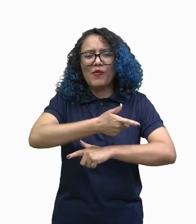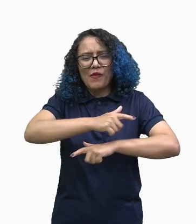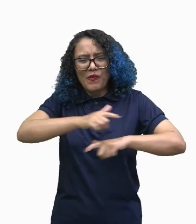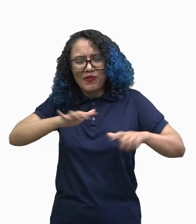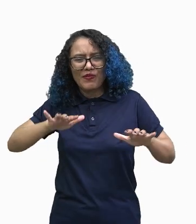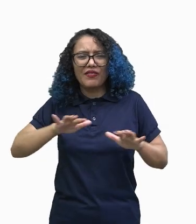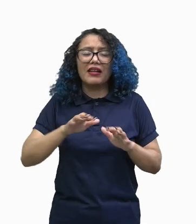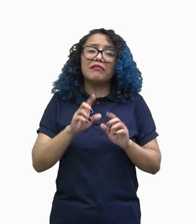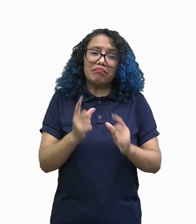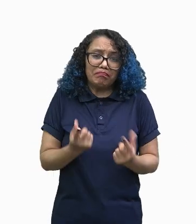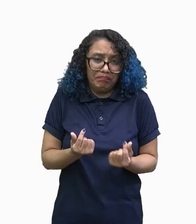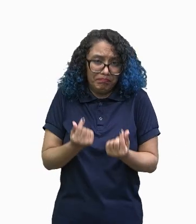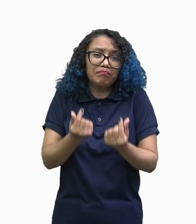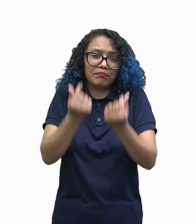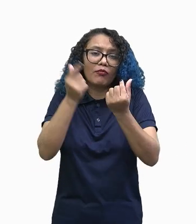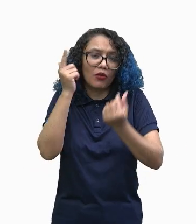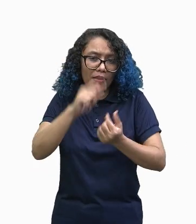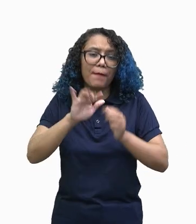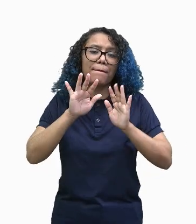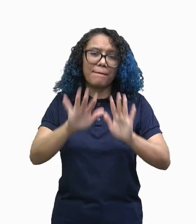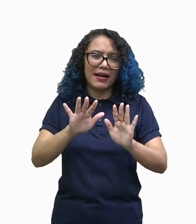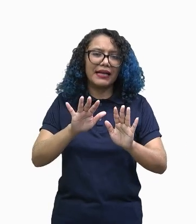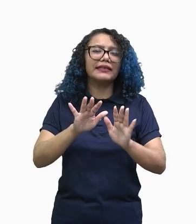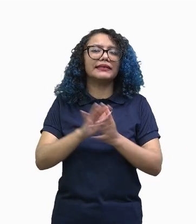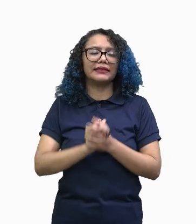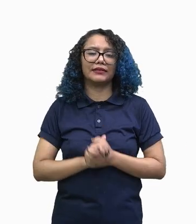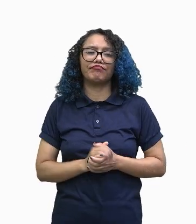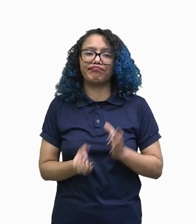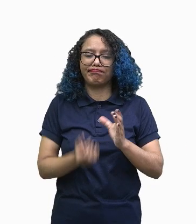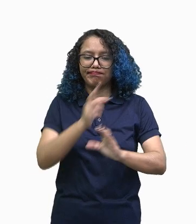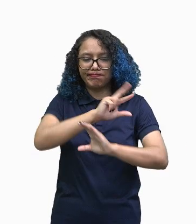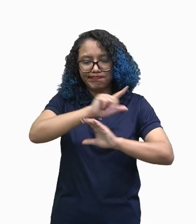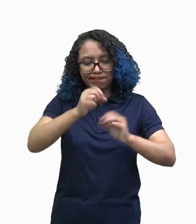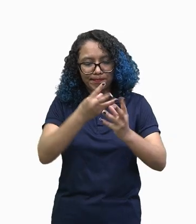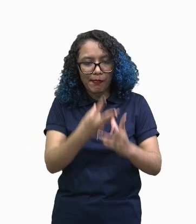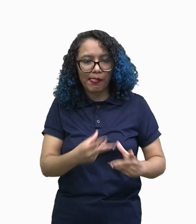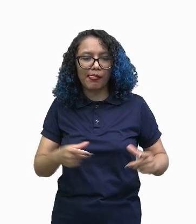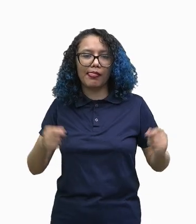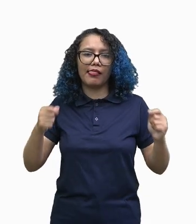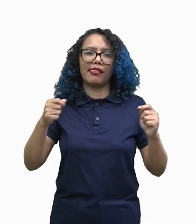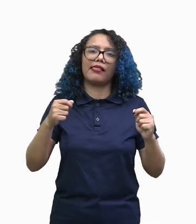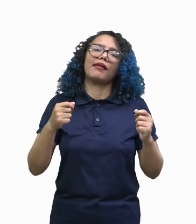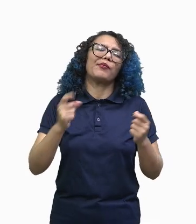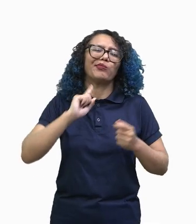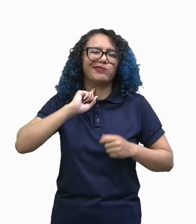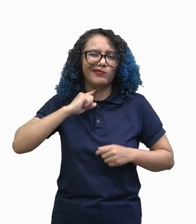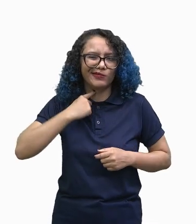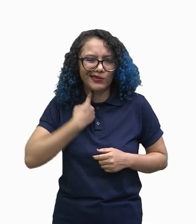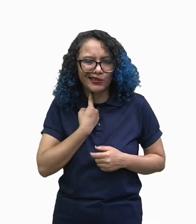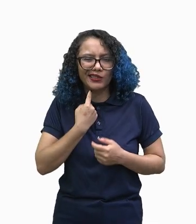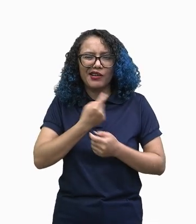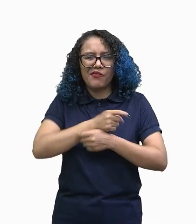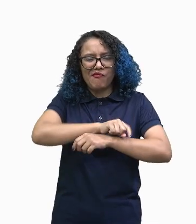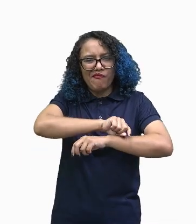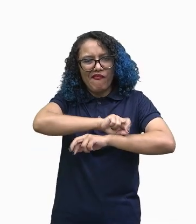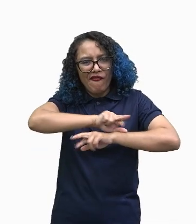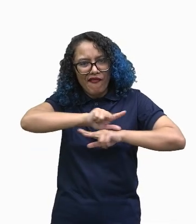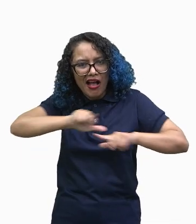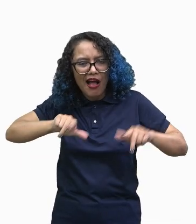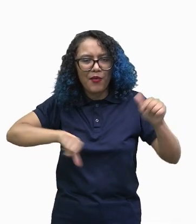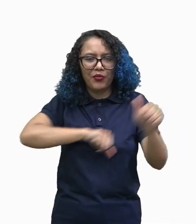Gera lucro, mas também causa perda de biodiversidade, causa poluição, causa